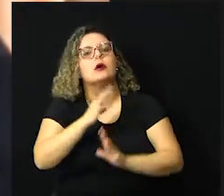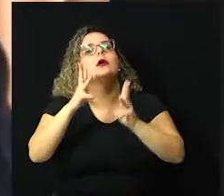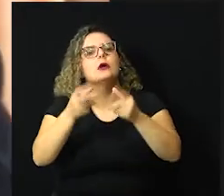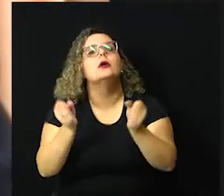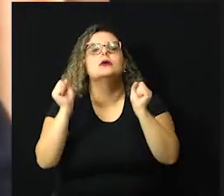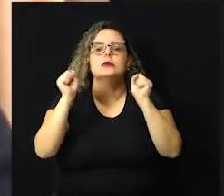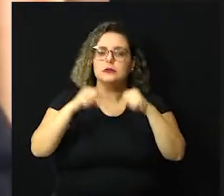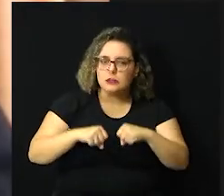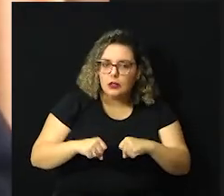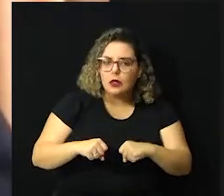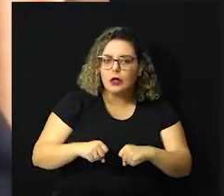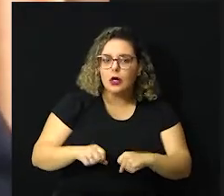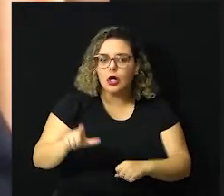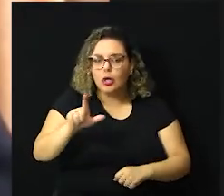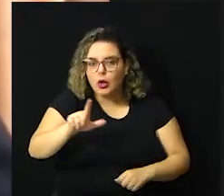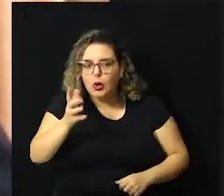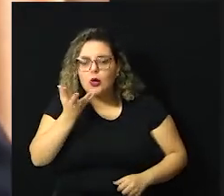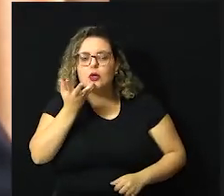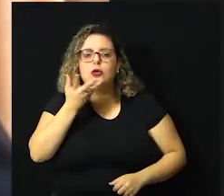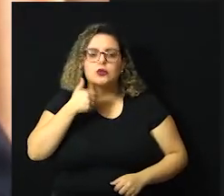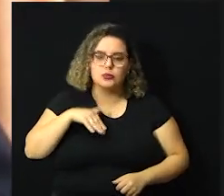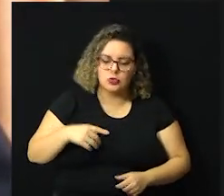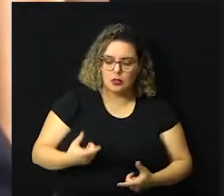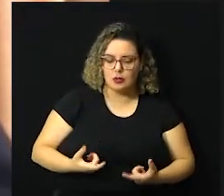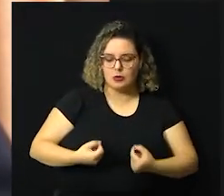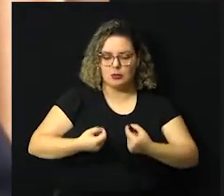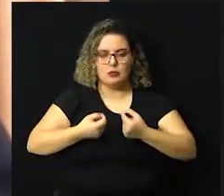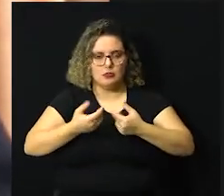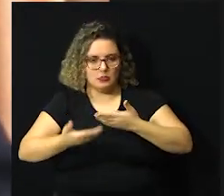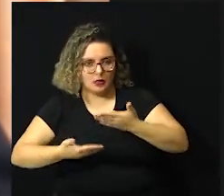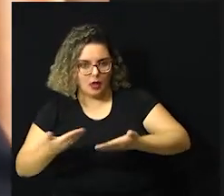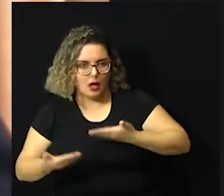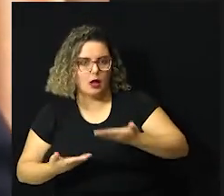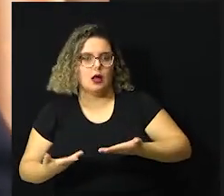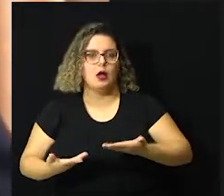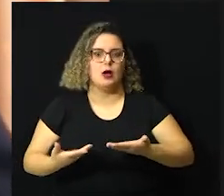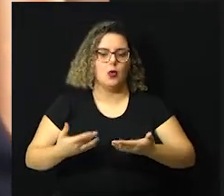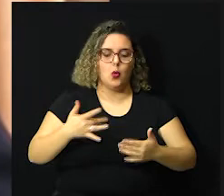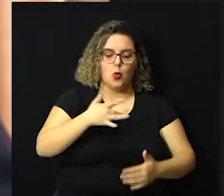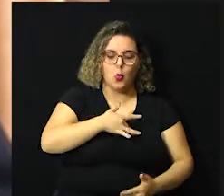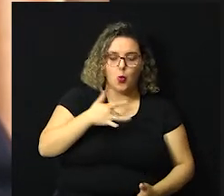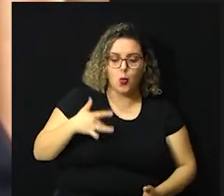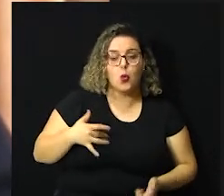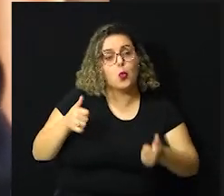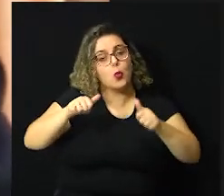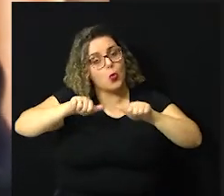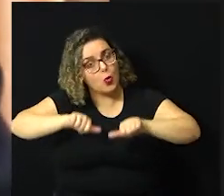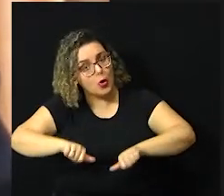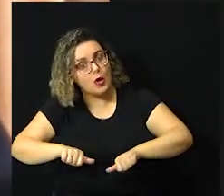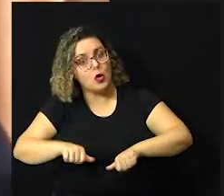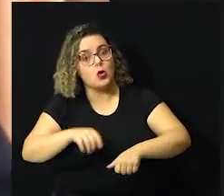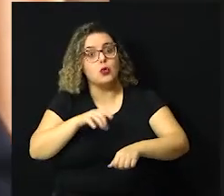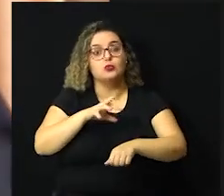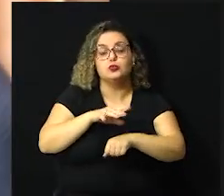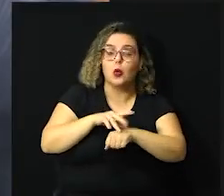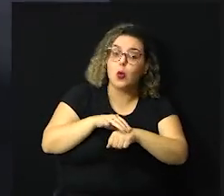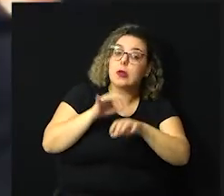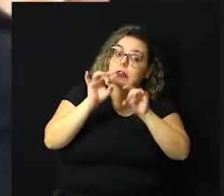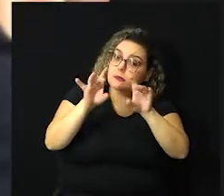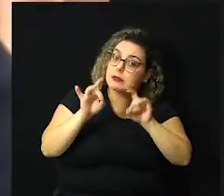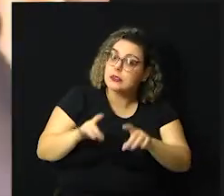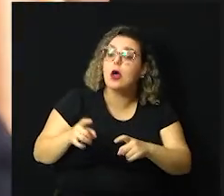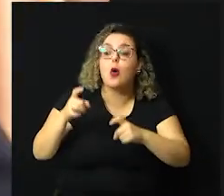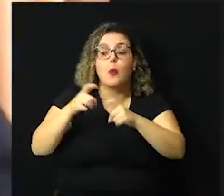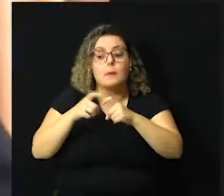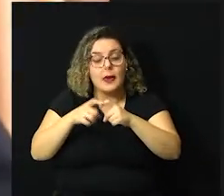sim. Claro que crianças que estão tratando câncer, crianças muito debilitadas, crianças com doenças muito específicas, que aí o médico